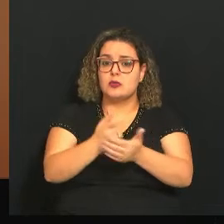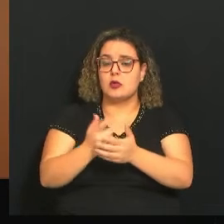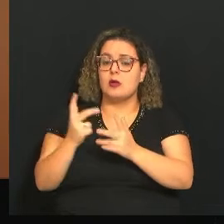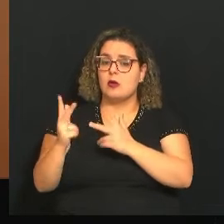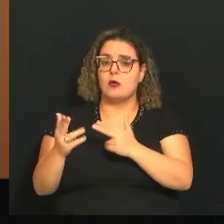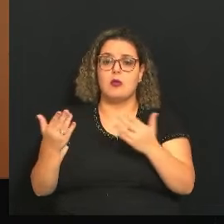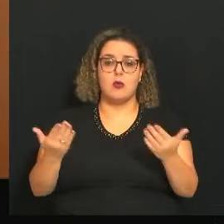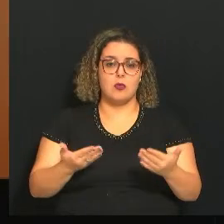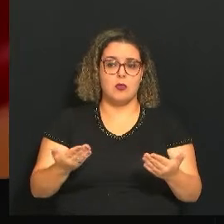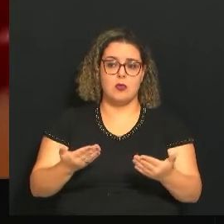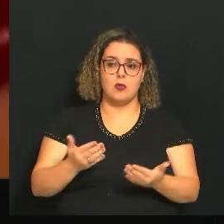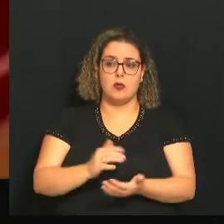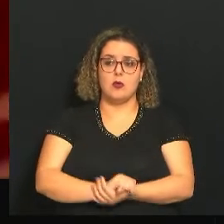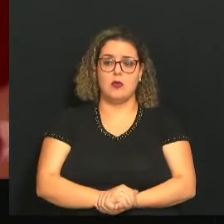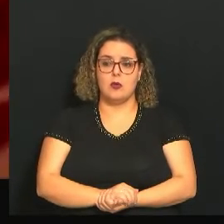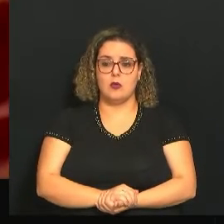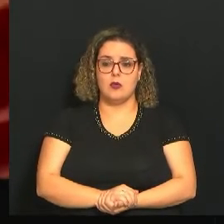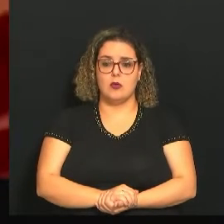Então,